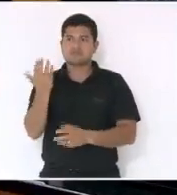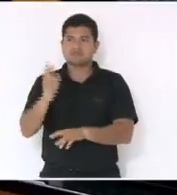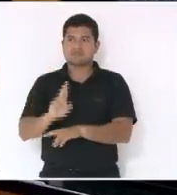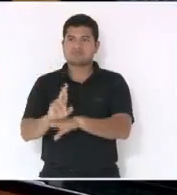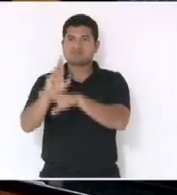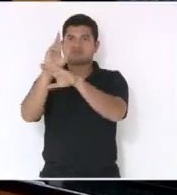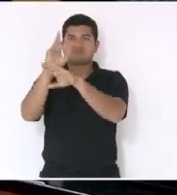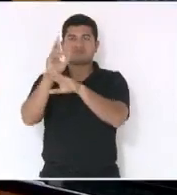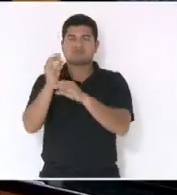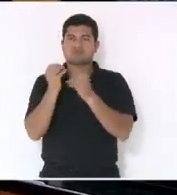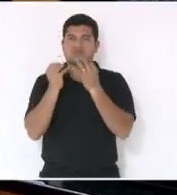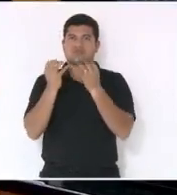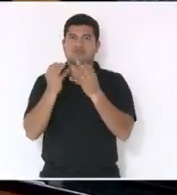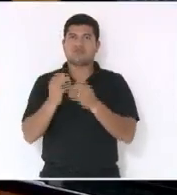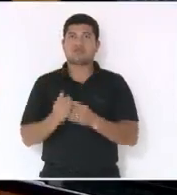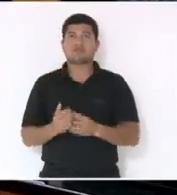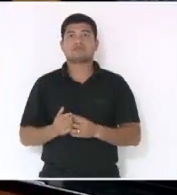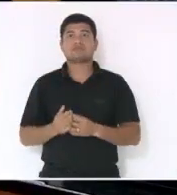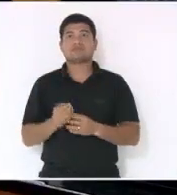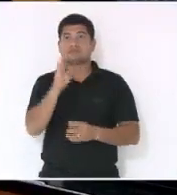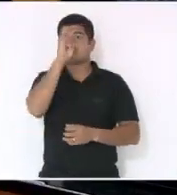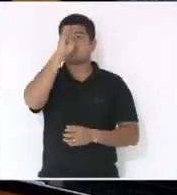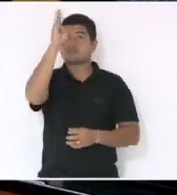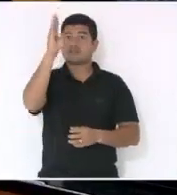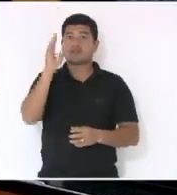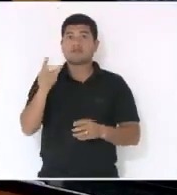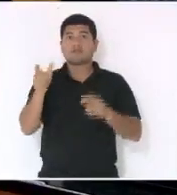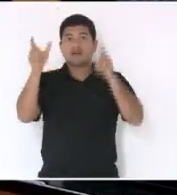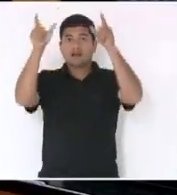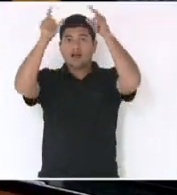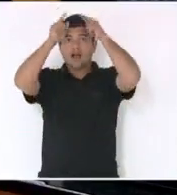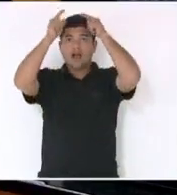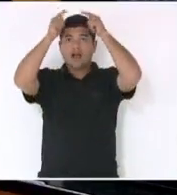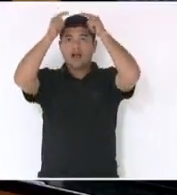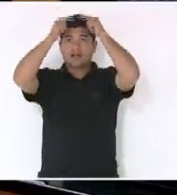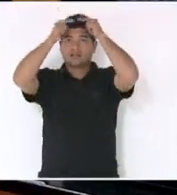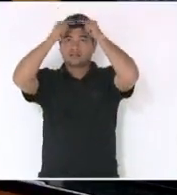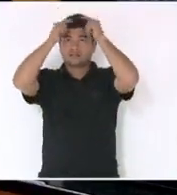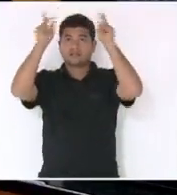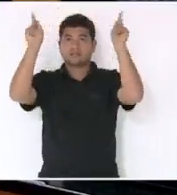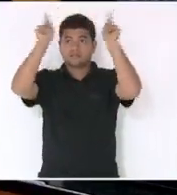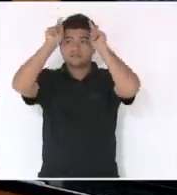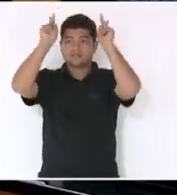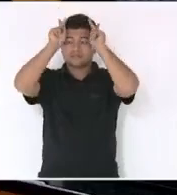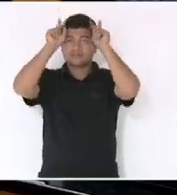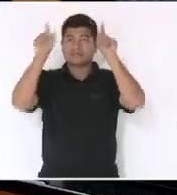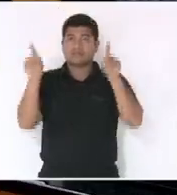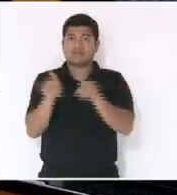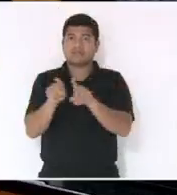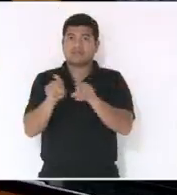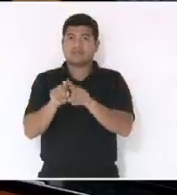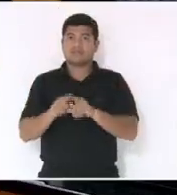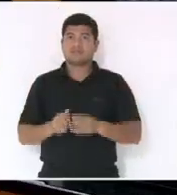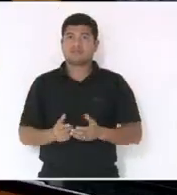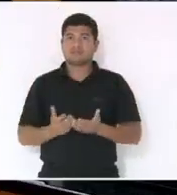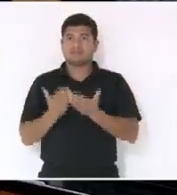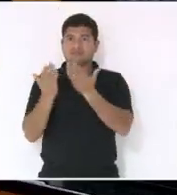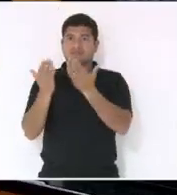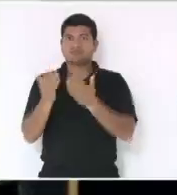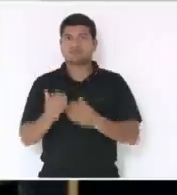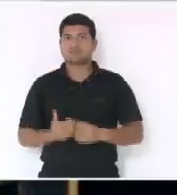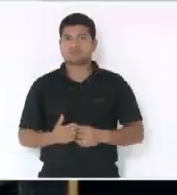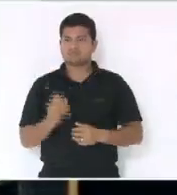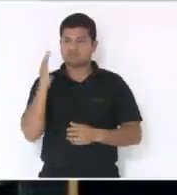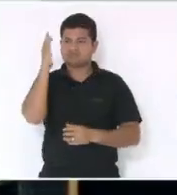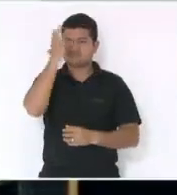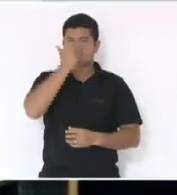nossas rainhas, nossas princesas, nossas soberanas, a Andressa, que está caracterizada com um vestido muito bonito, que